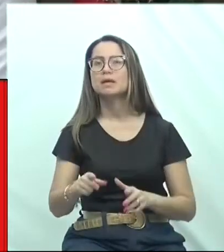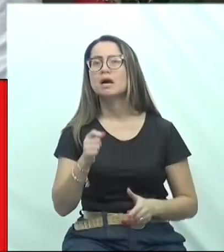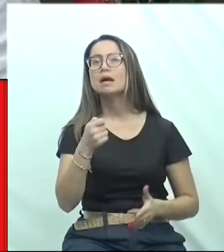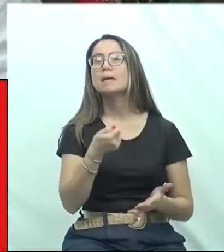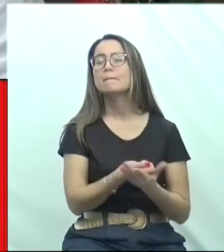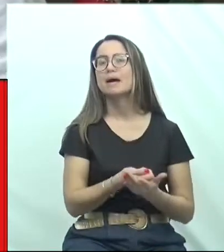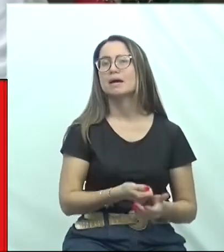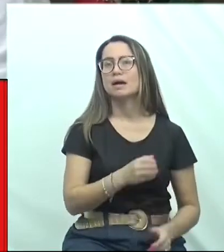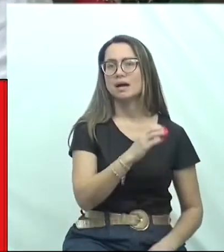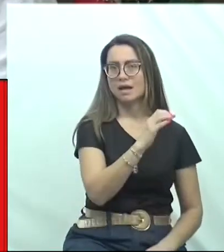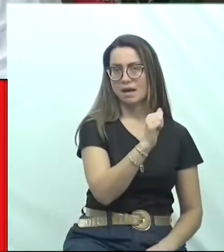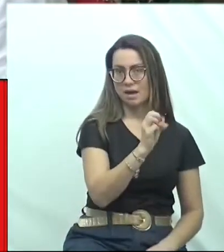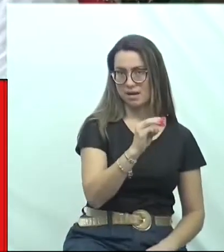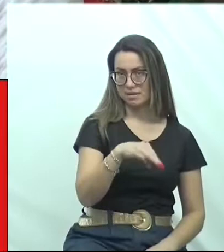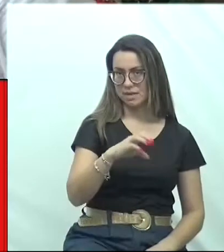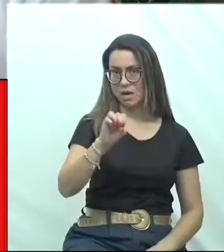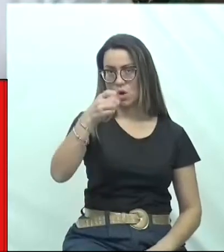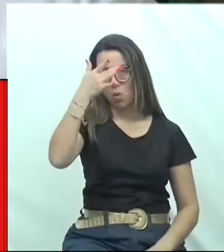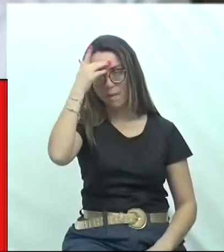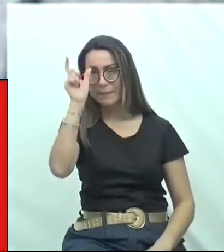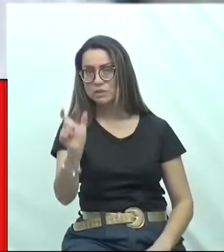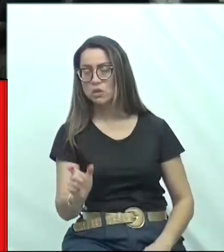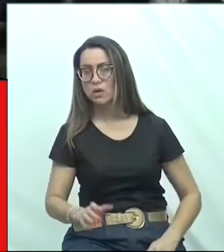o consumidor? Obrigado, senhora presidente. Se